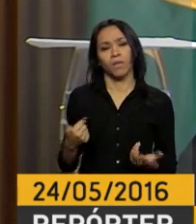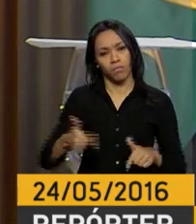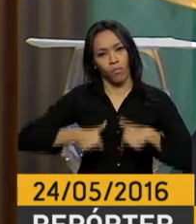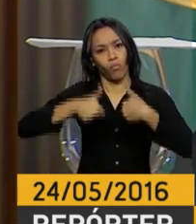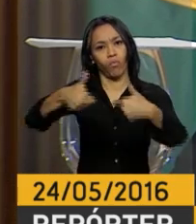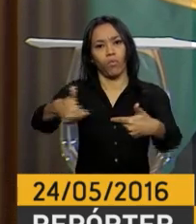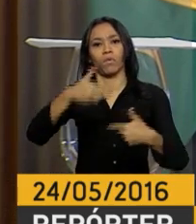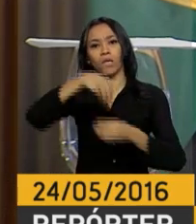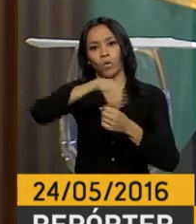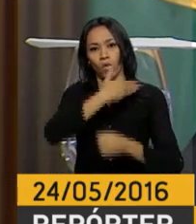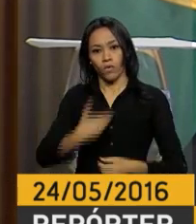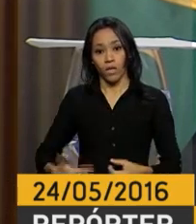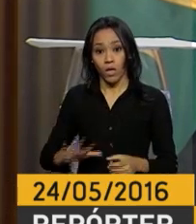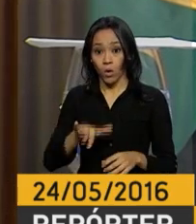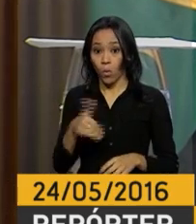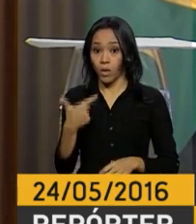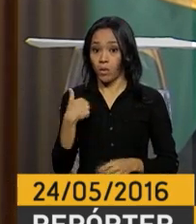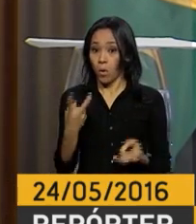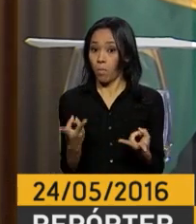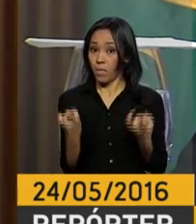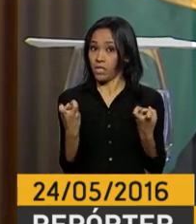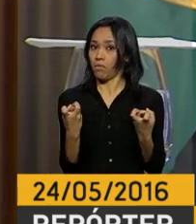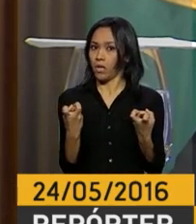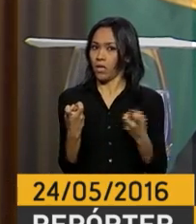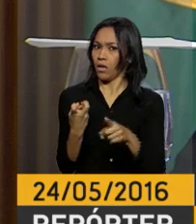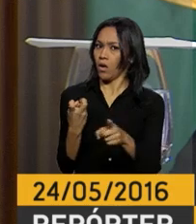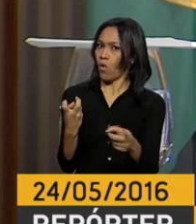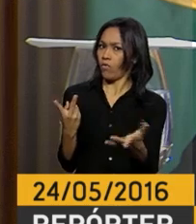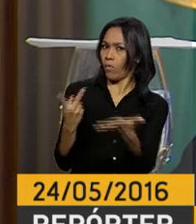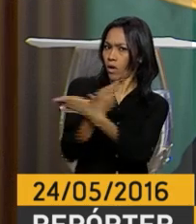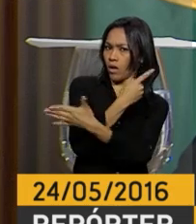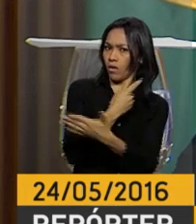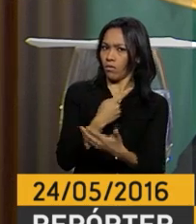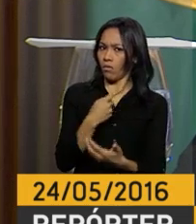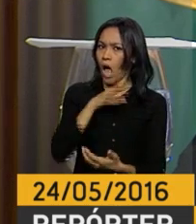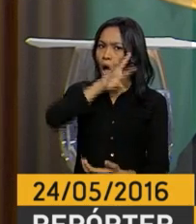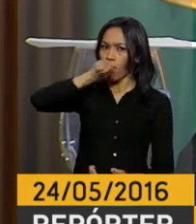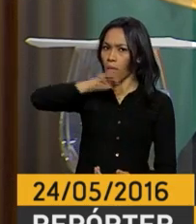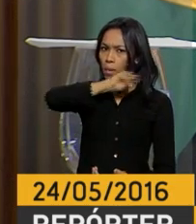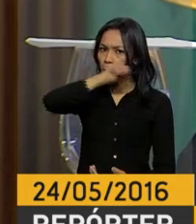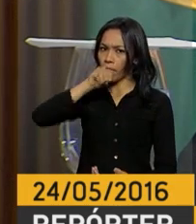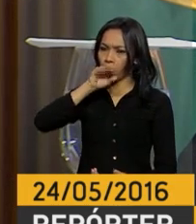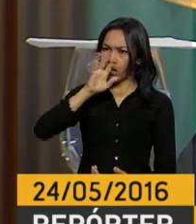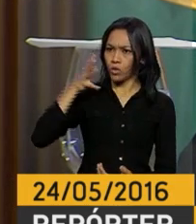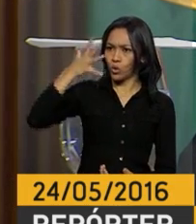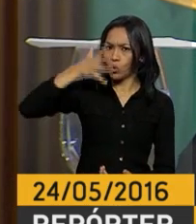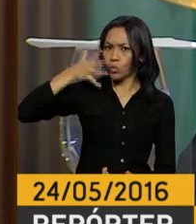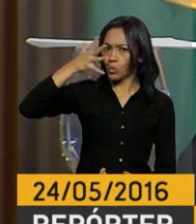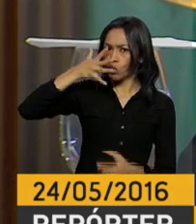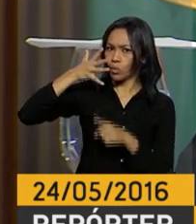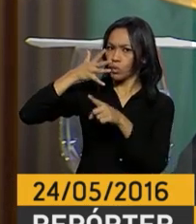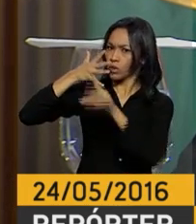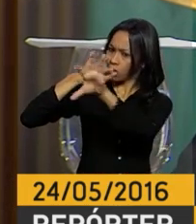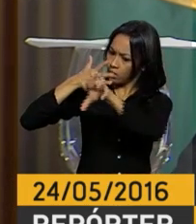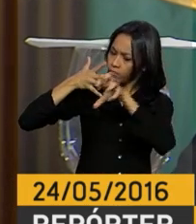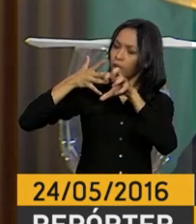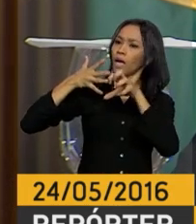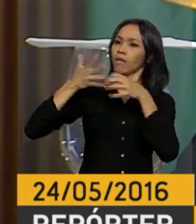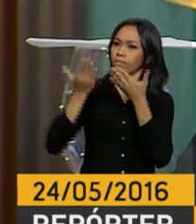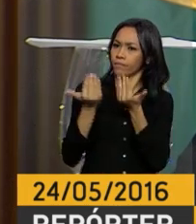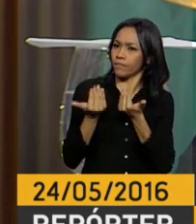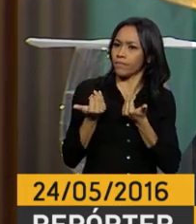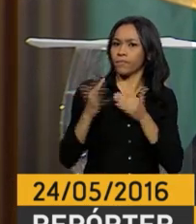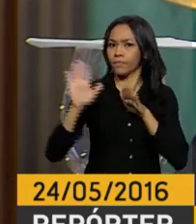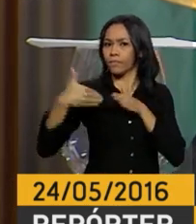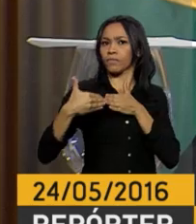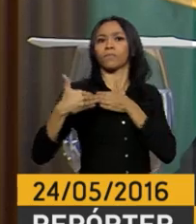meus caros, quando eu perceber que houve um equívoco na fala, um equívoco na condução do governo, eu reverei essa posição.